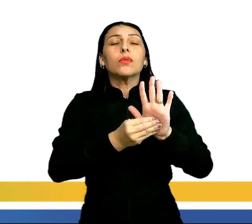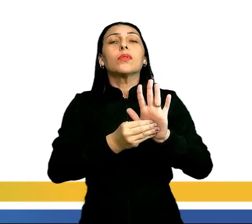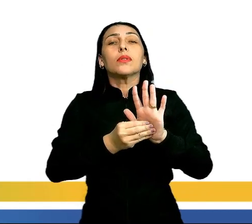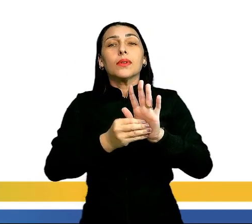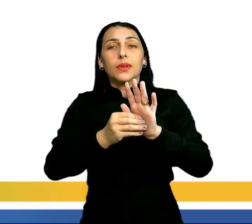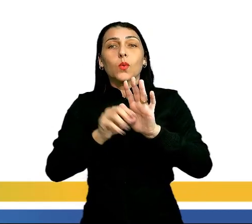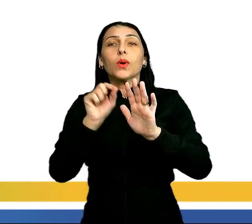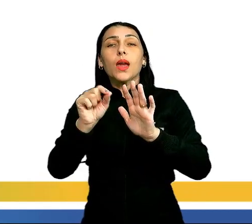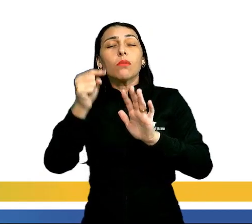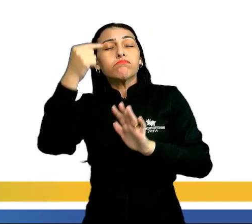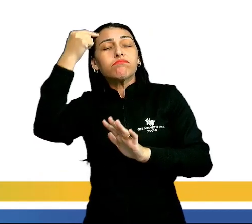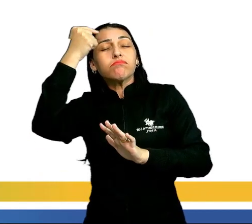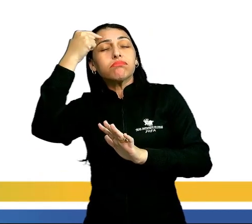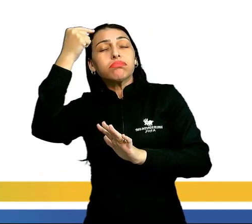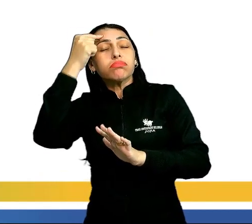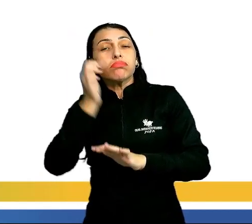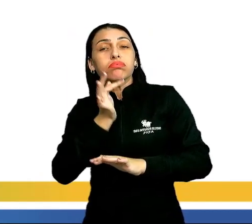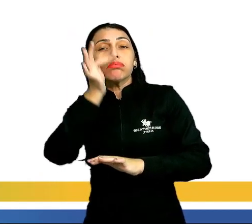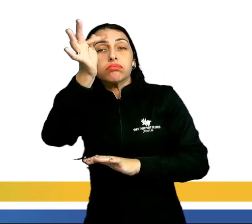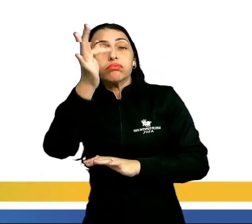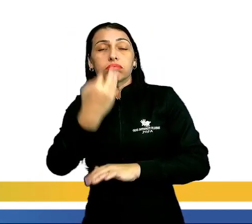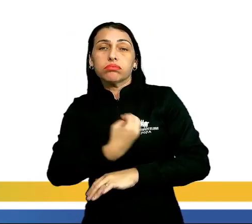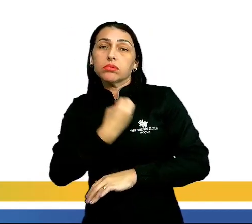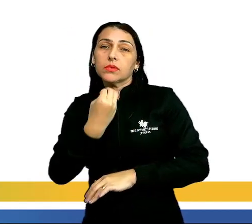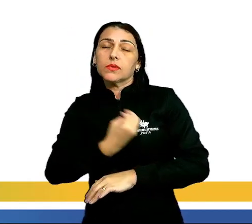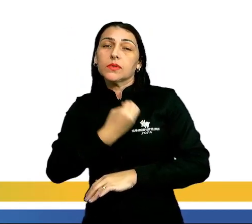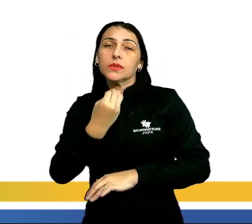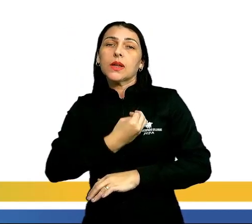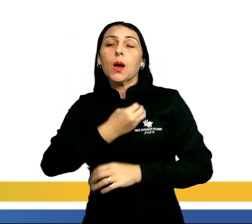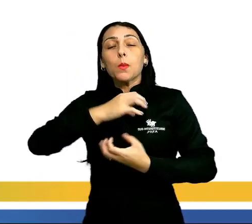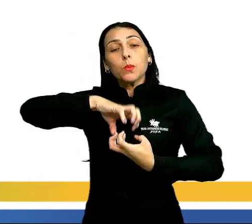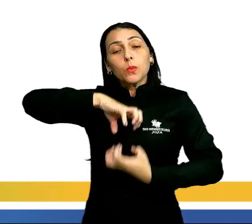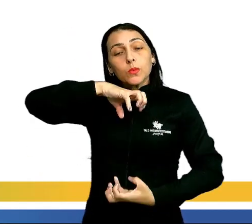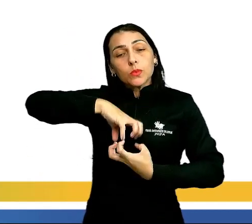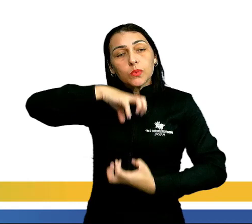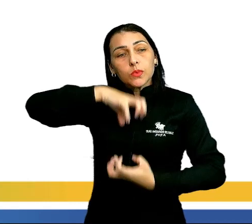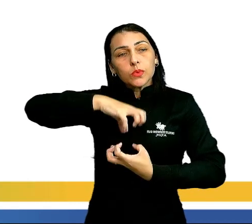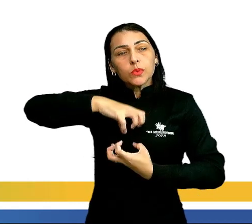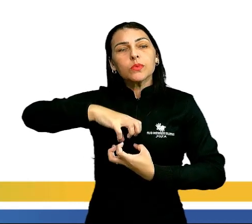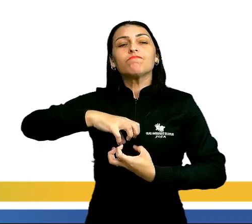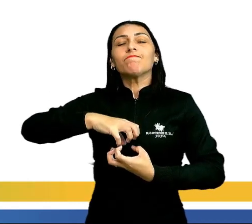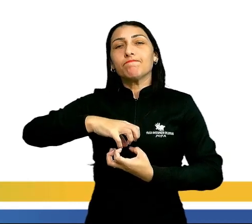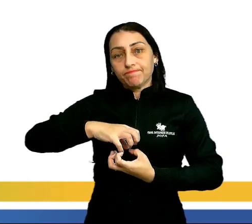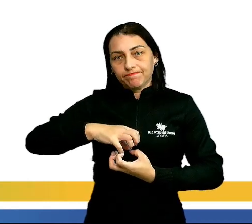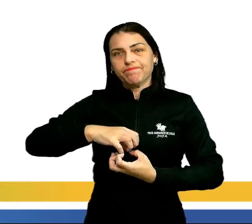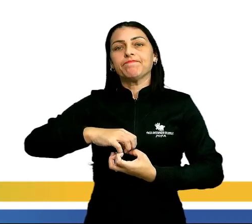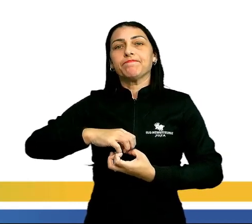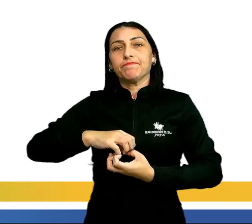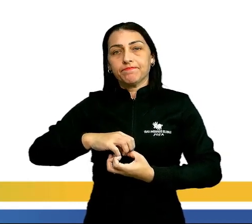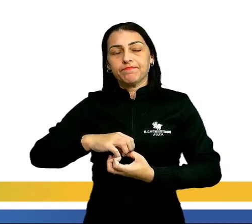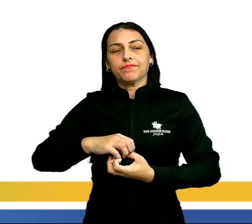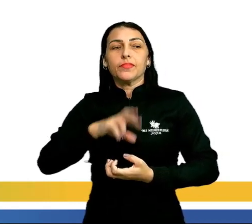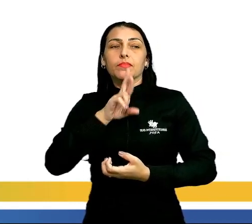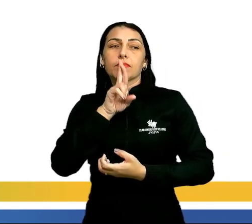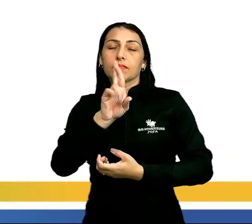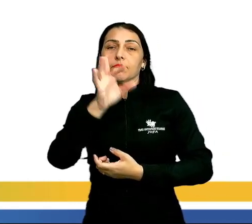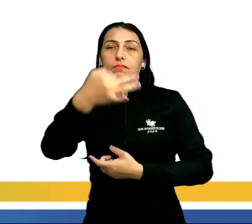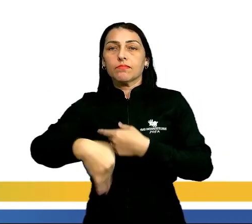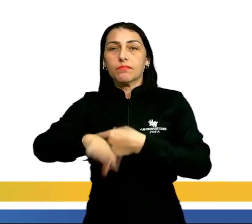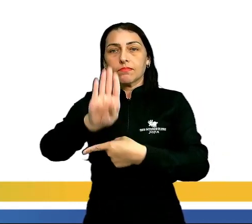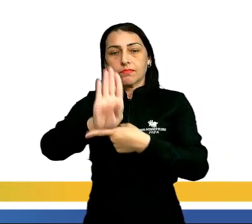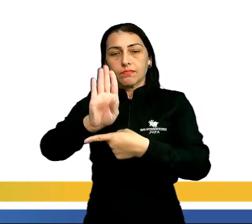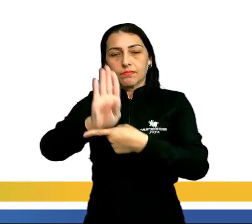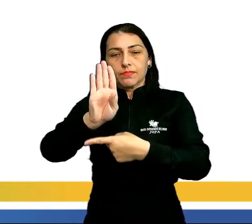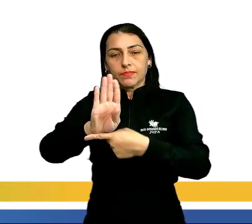vocês, tá? Aqui, a resposta certa é aumento da expectativa de vida,